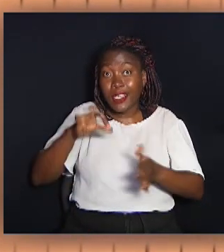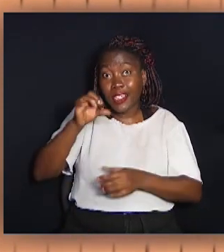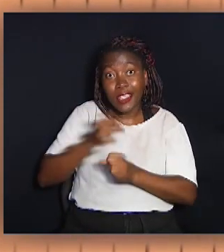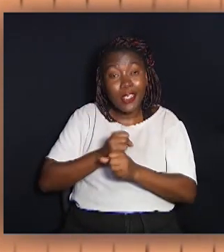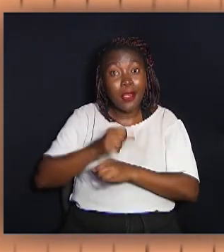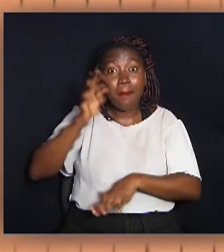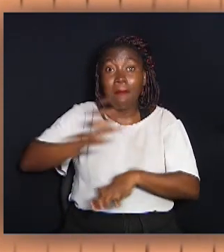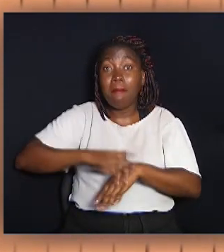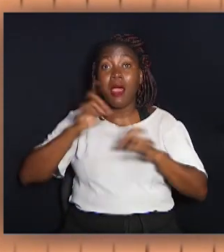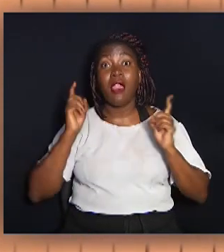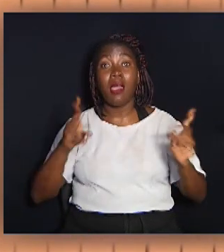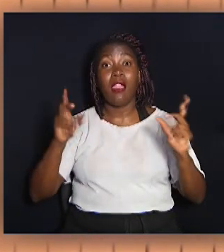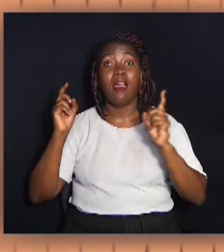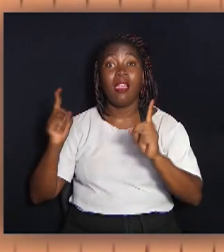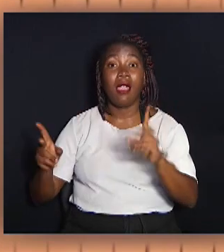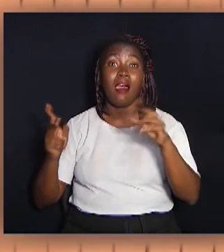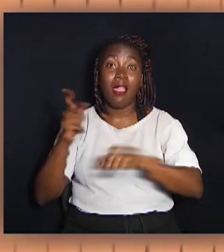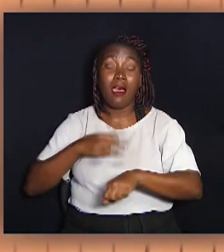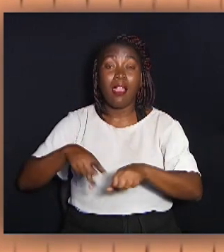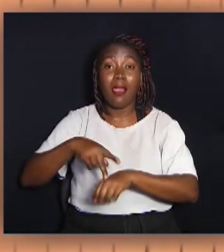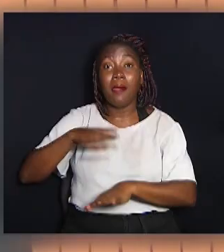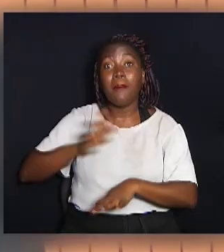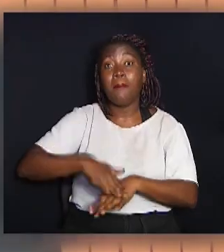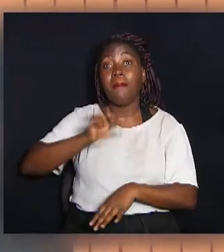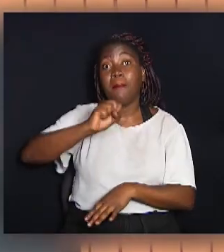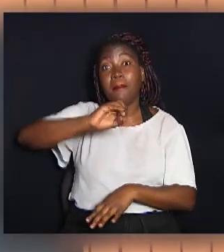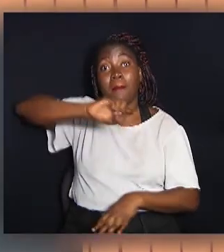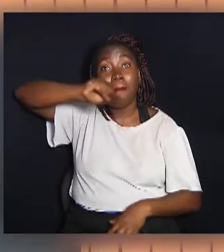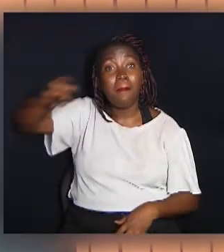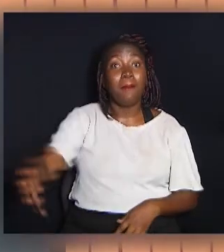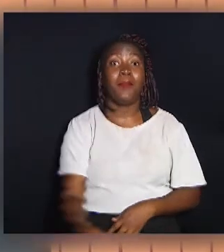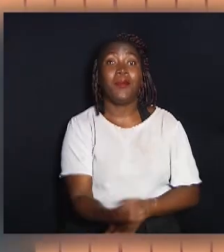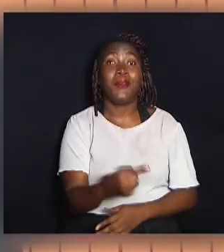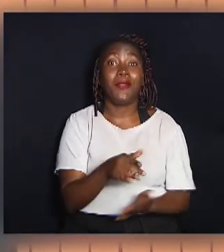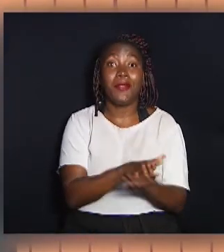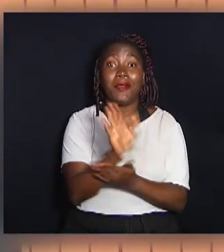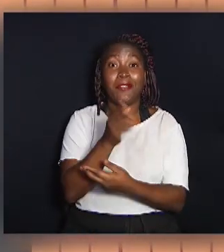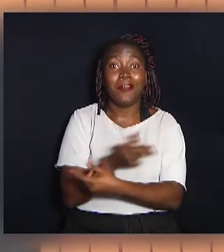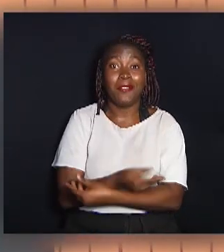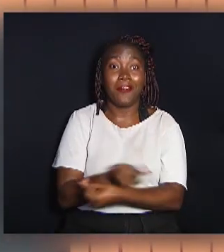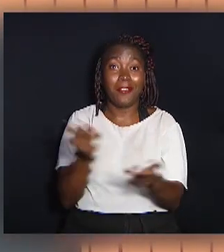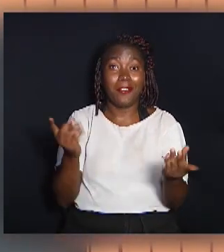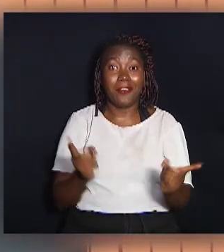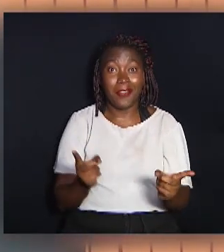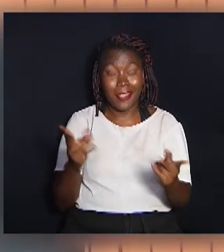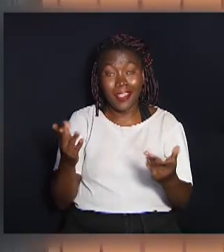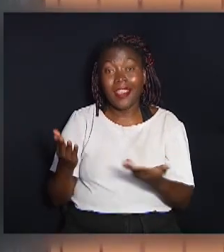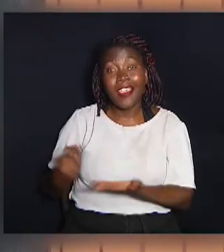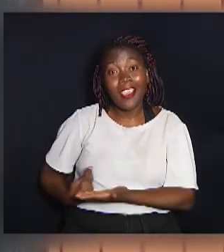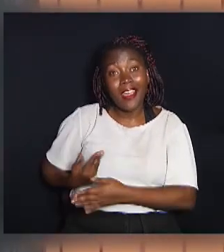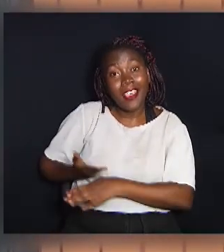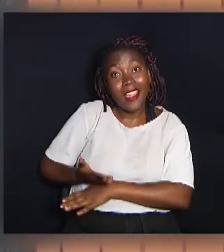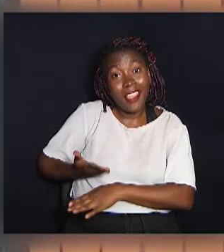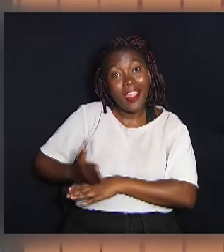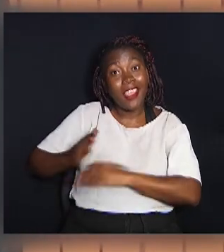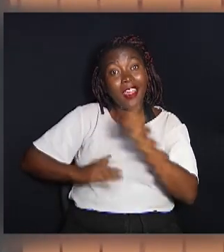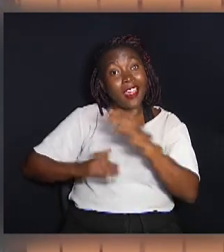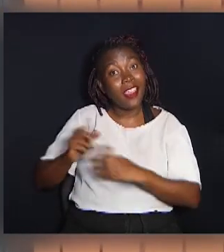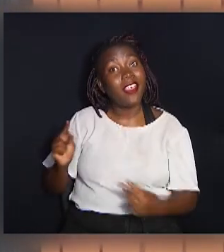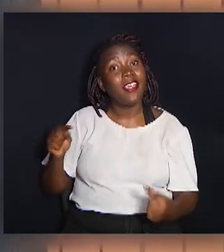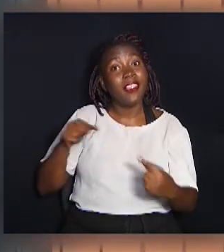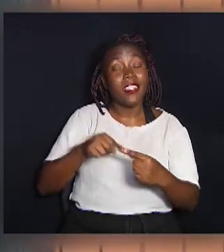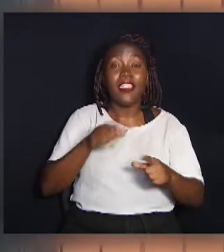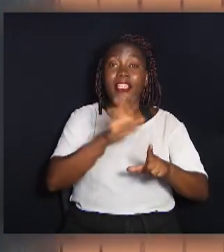país, chegando a mais de 80 milhões de cópias vendidas. A reunião contou com a participação de profissionais ligados ao